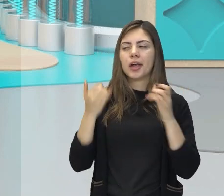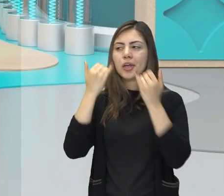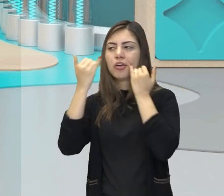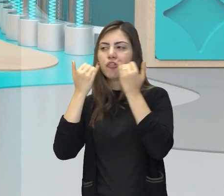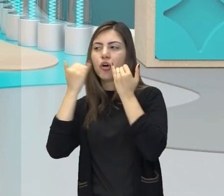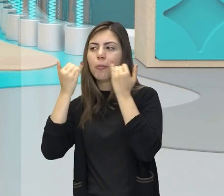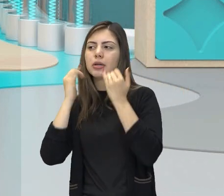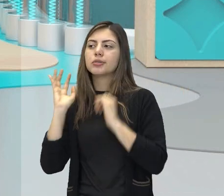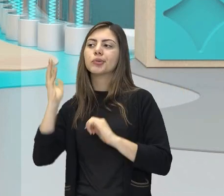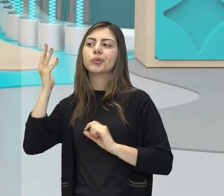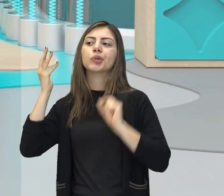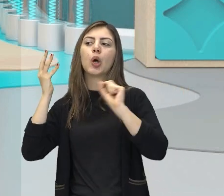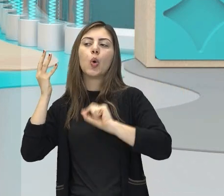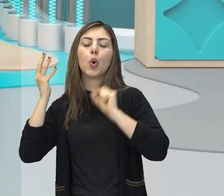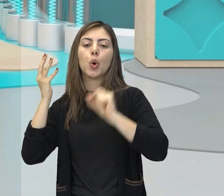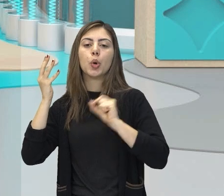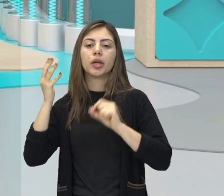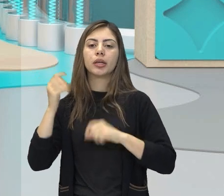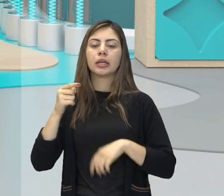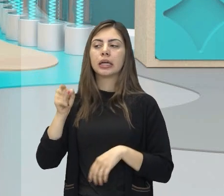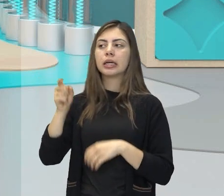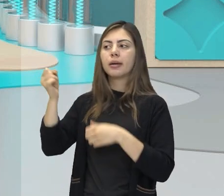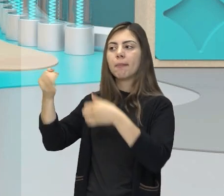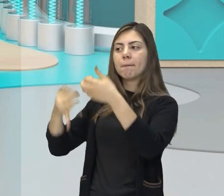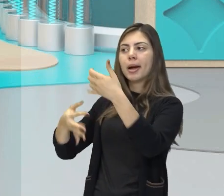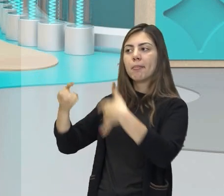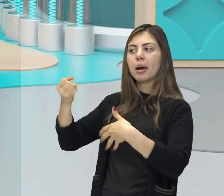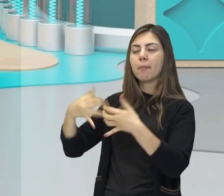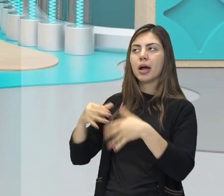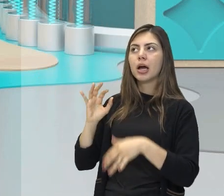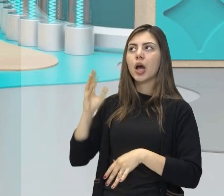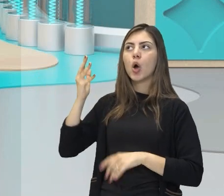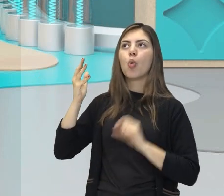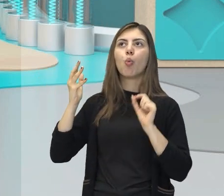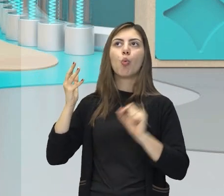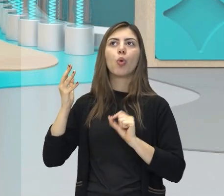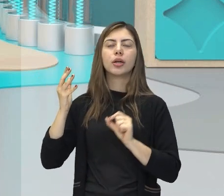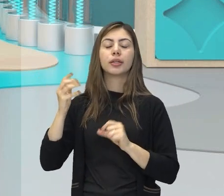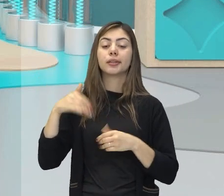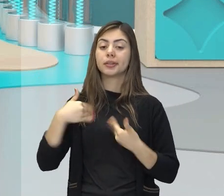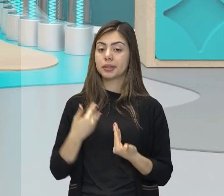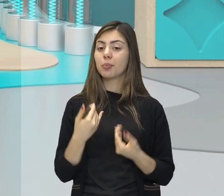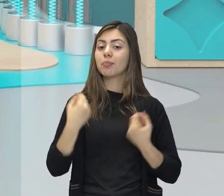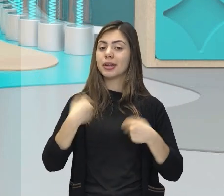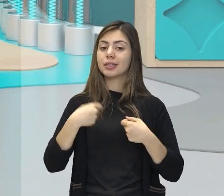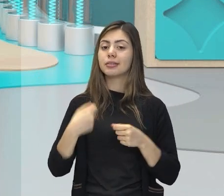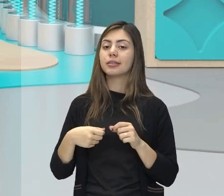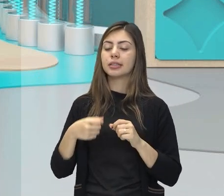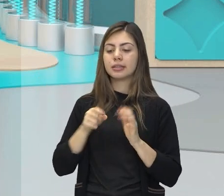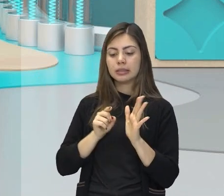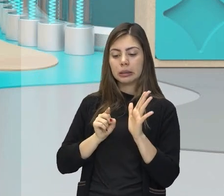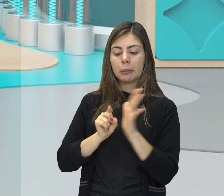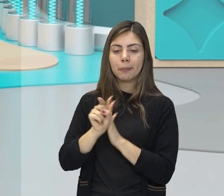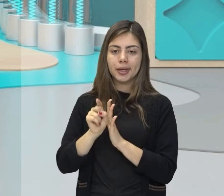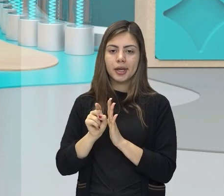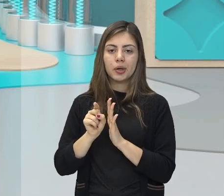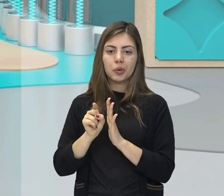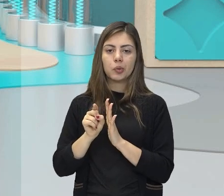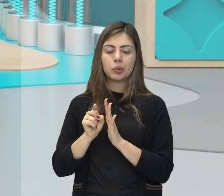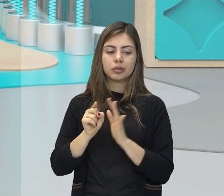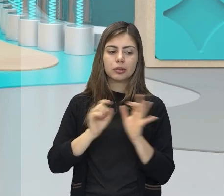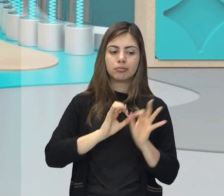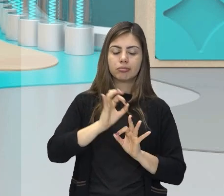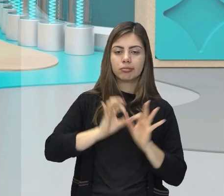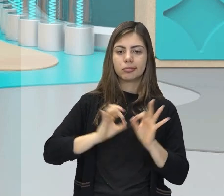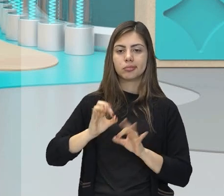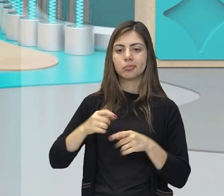que fato? Eu quero declarações sobre qual fato? Eu preciso, então, definir, sim, o objetivo da minha entrevista, porque senão